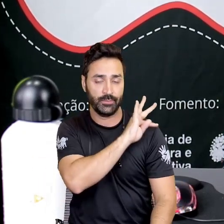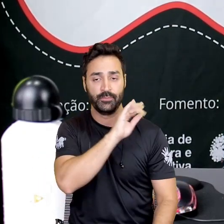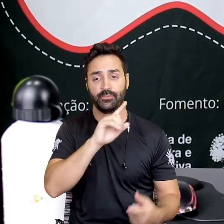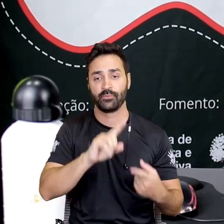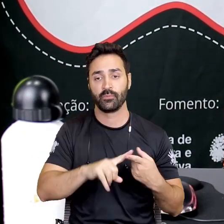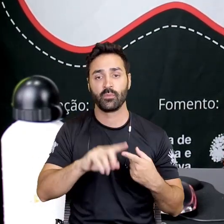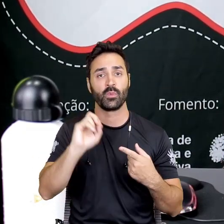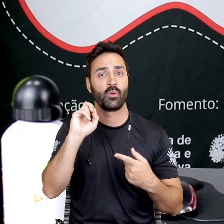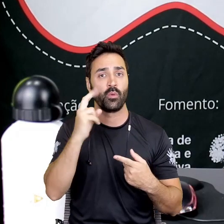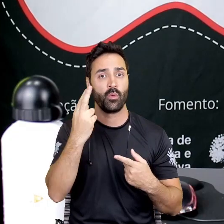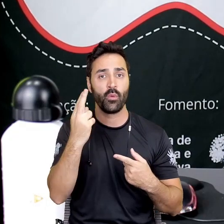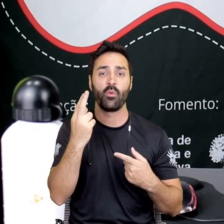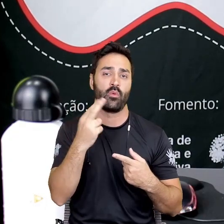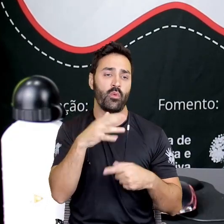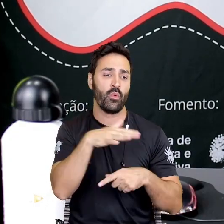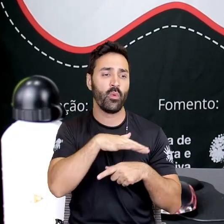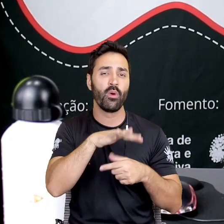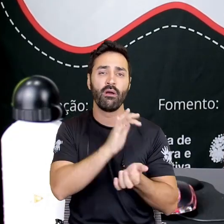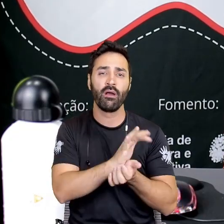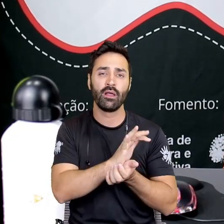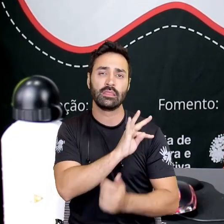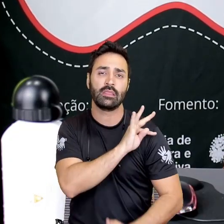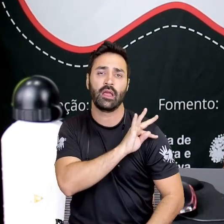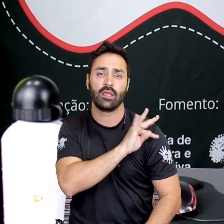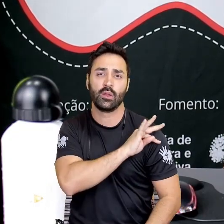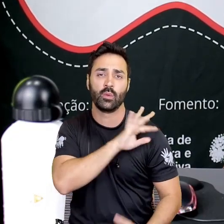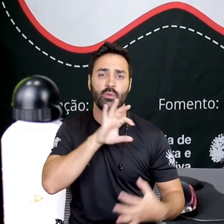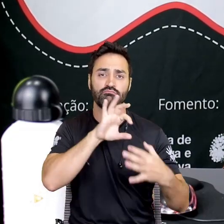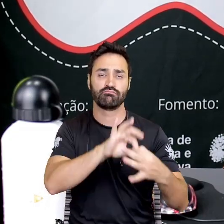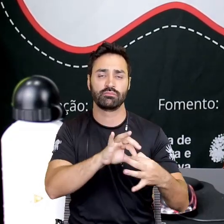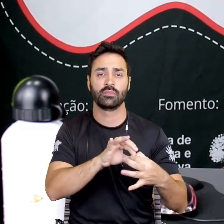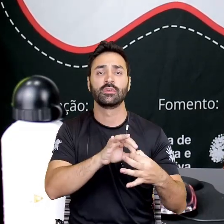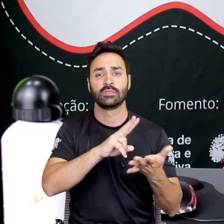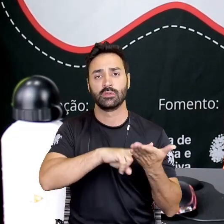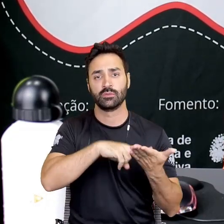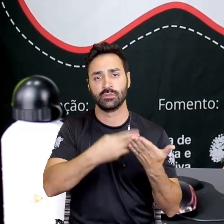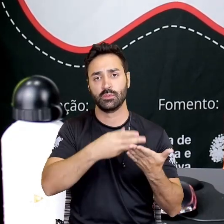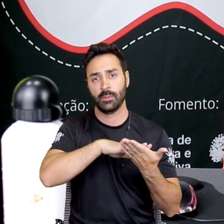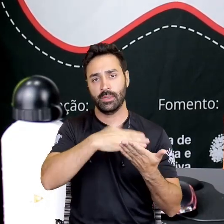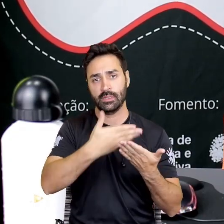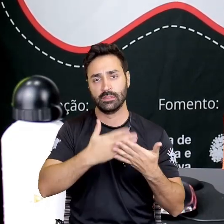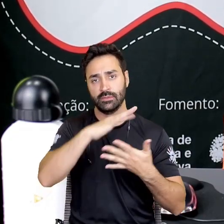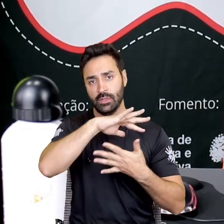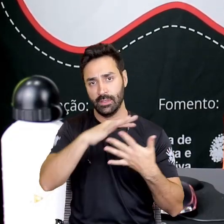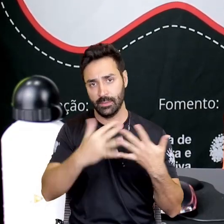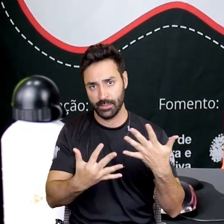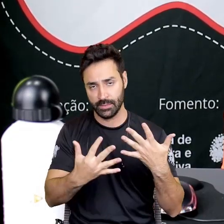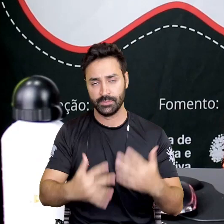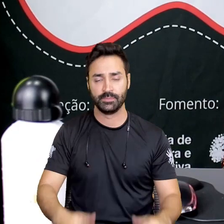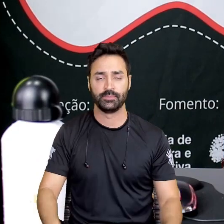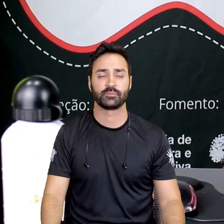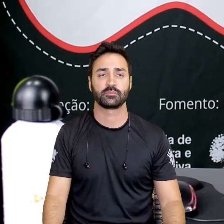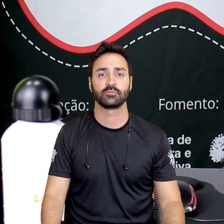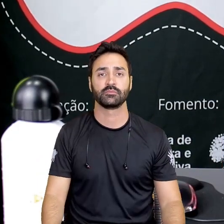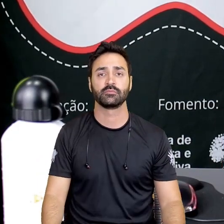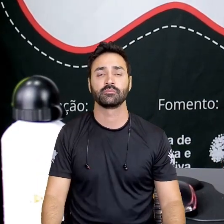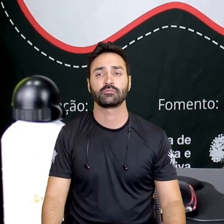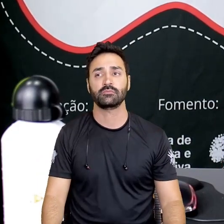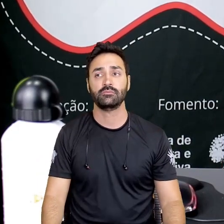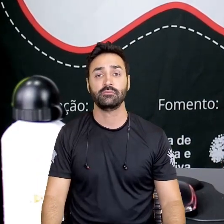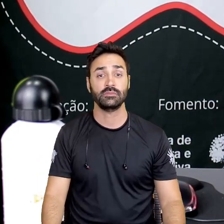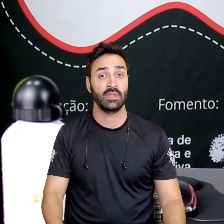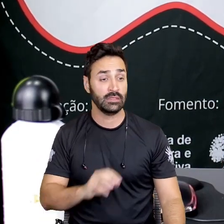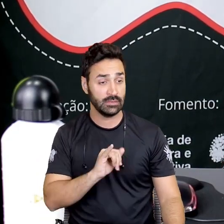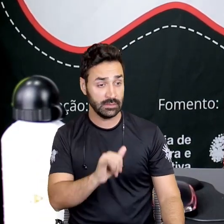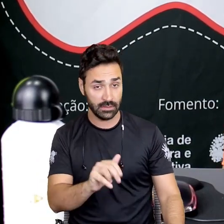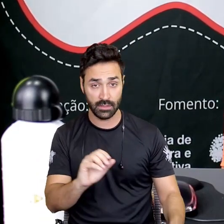ou tecnólogo na área de tradução e interpretação de língua brasileira de sinais. Não tendo esse tipo